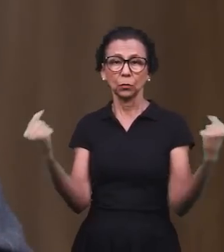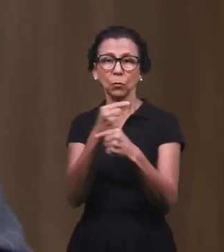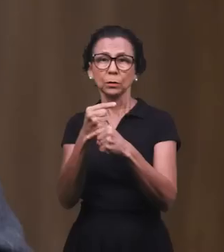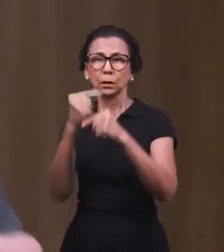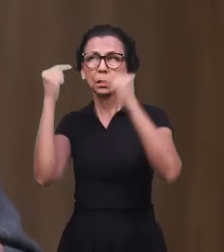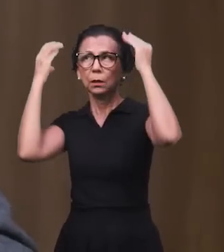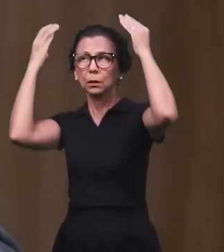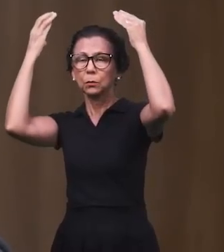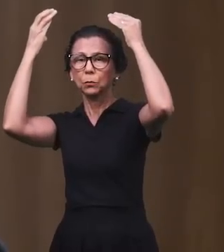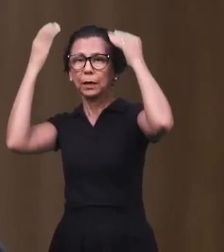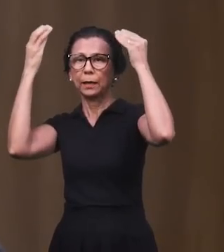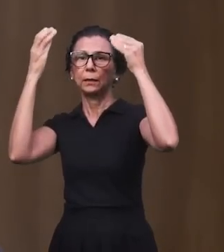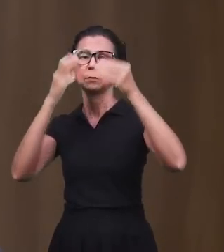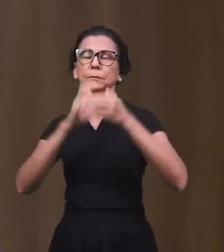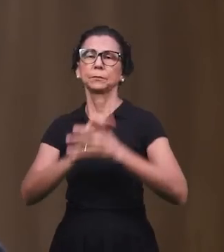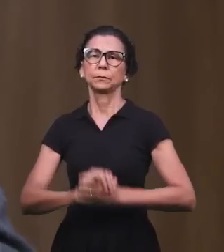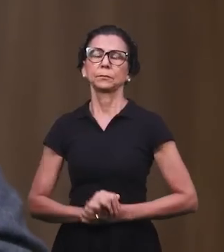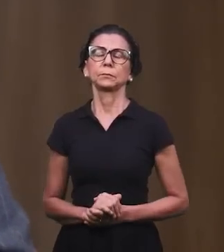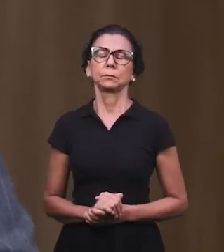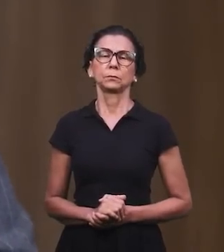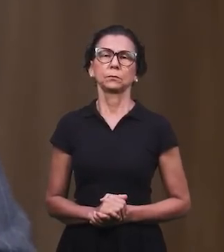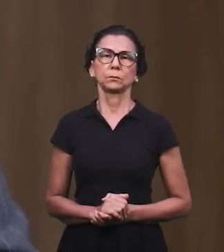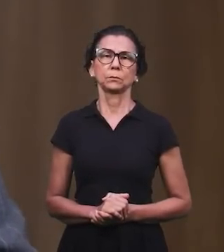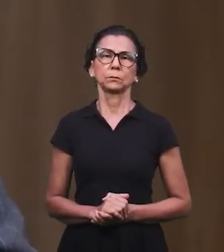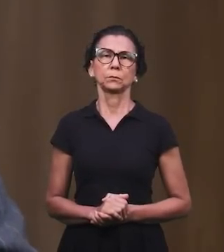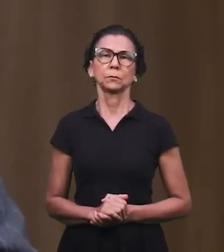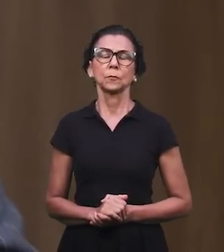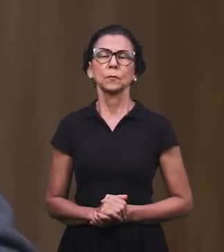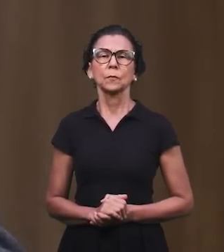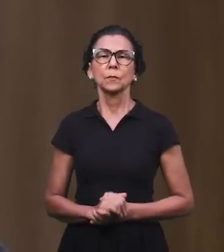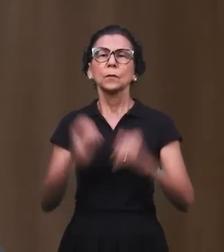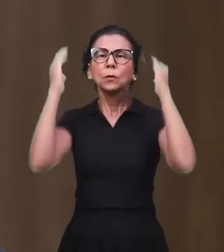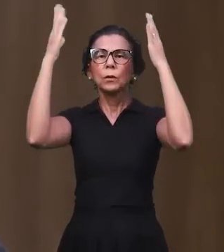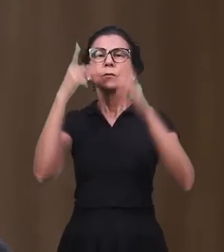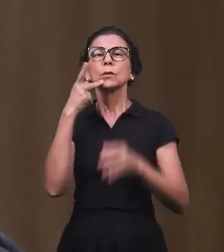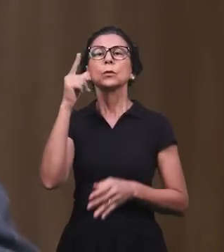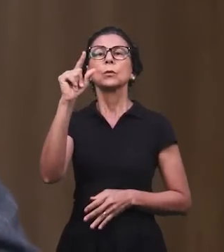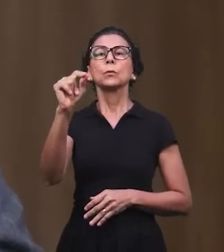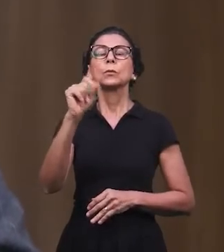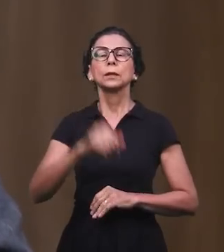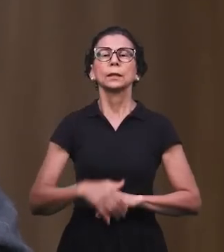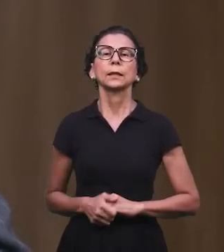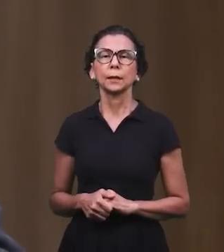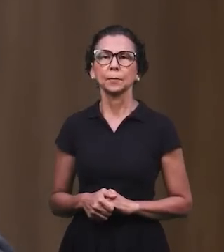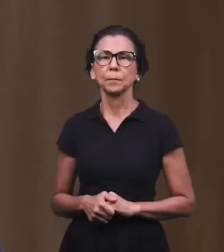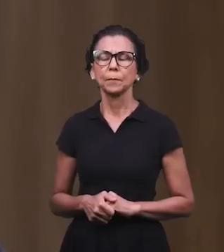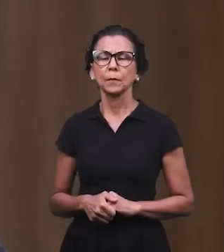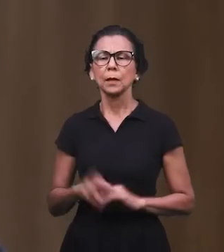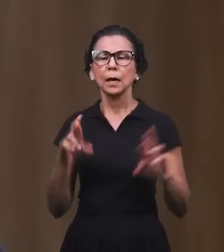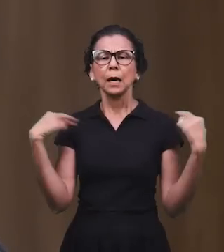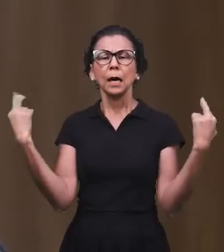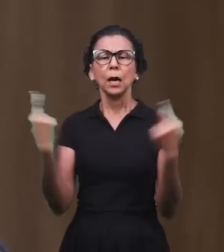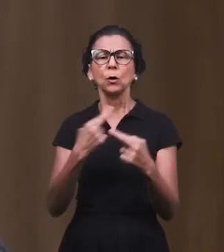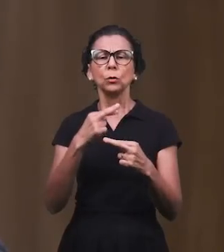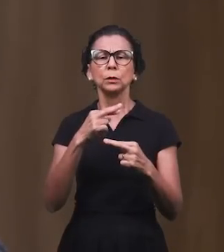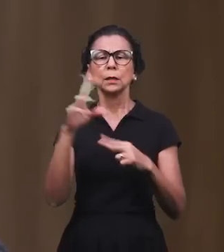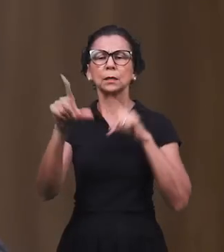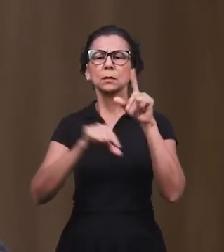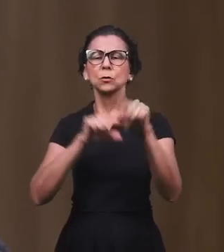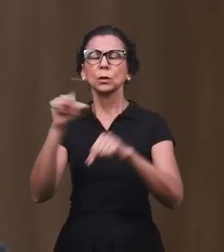decisiva. E o que o rei falou? Os escolhidos. Reuniu quem? Zadok, Natã e